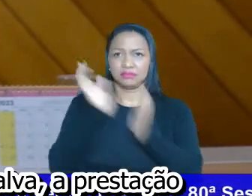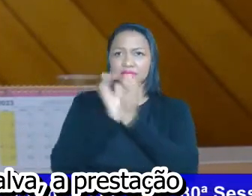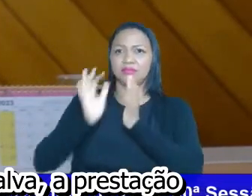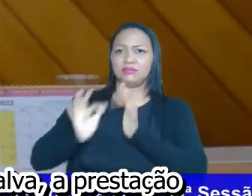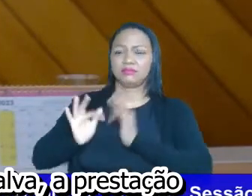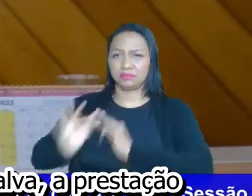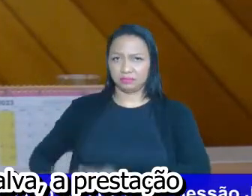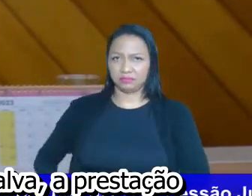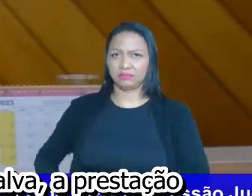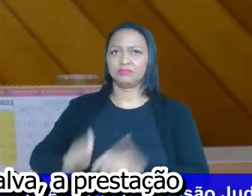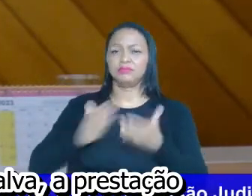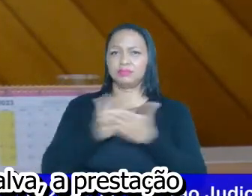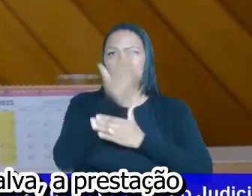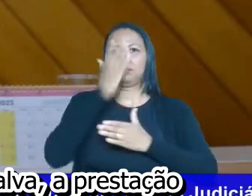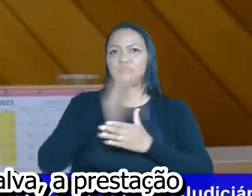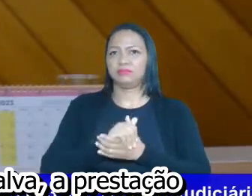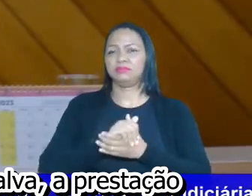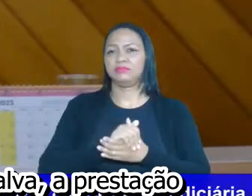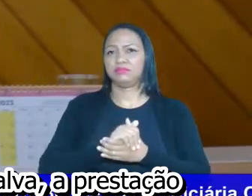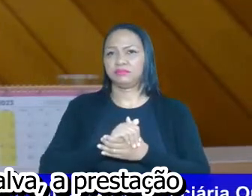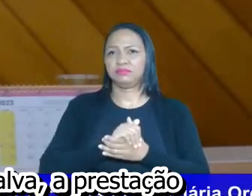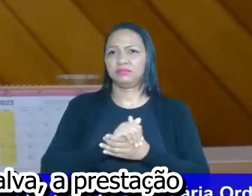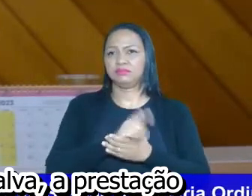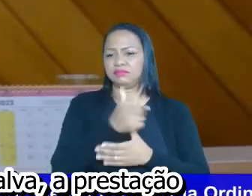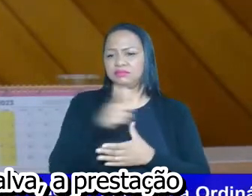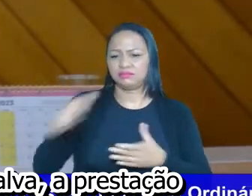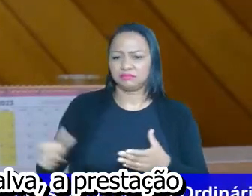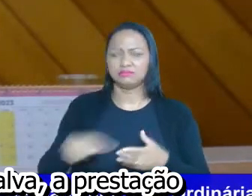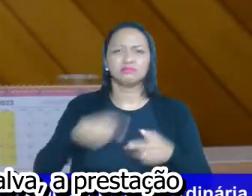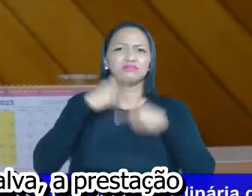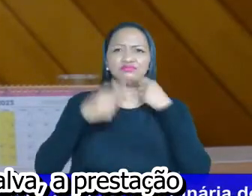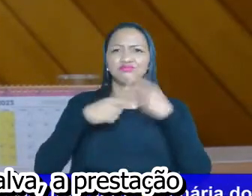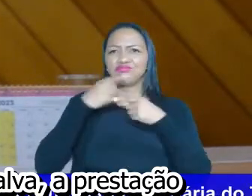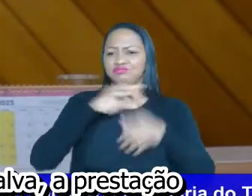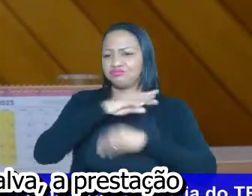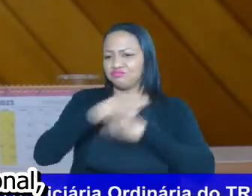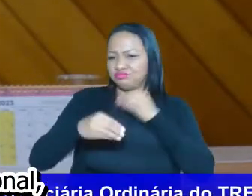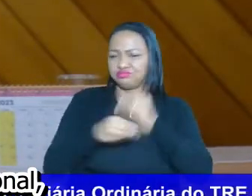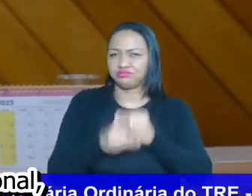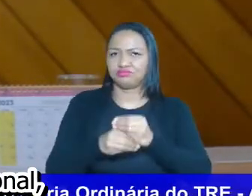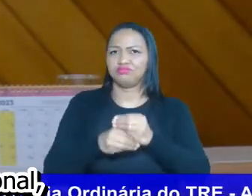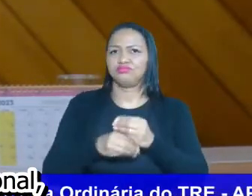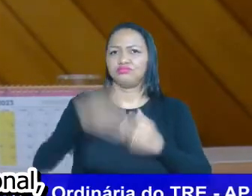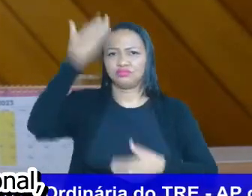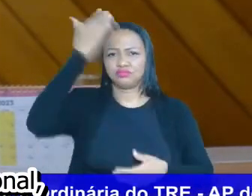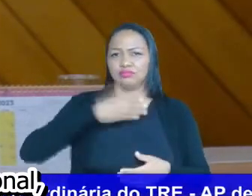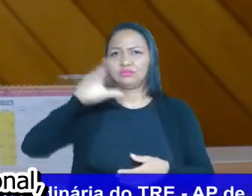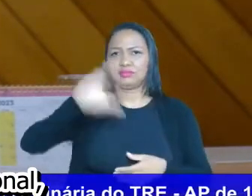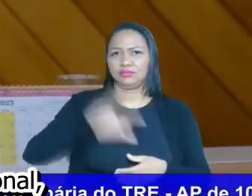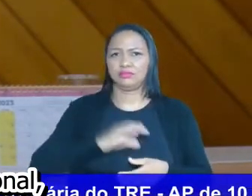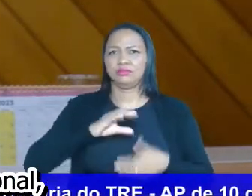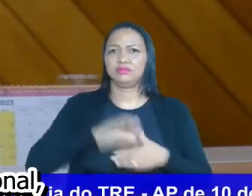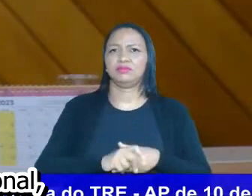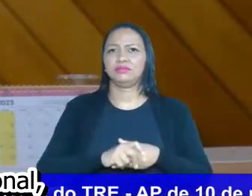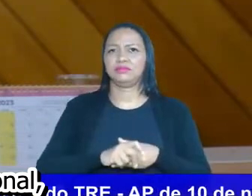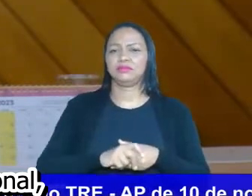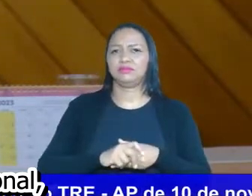no sentido de aprovar integralmente e sem qualquer ressalva a prestação de contas do Partido